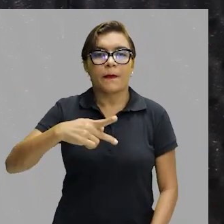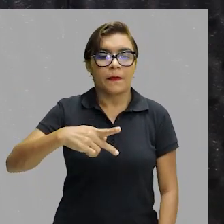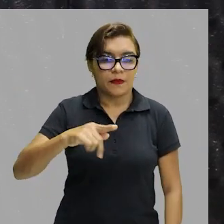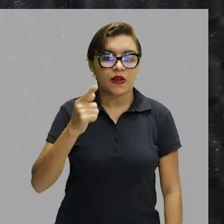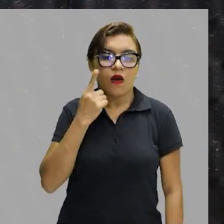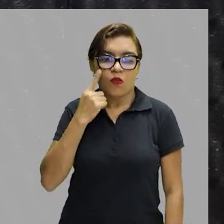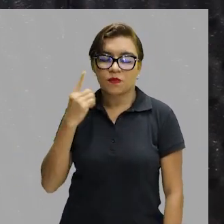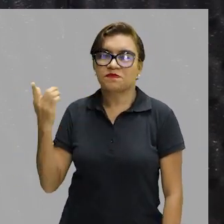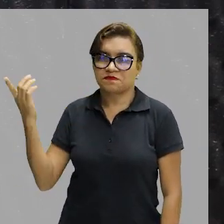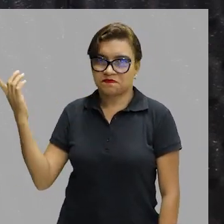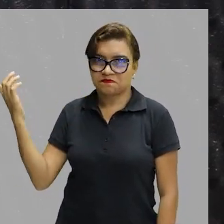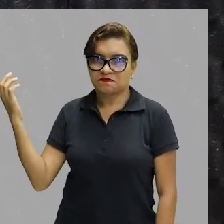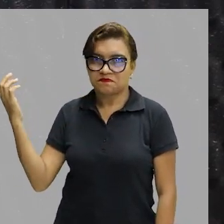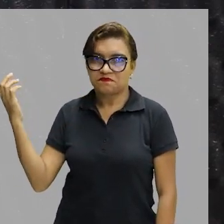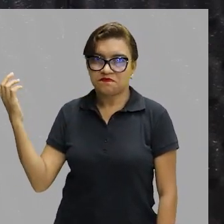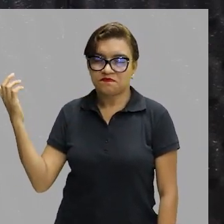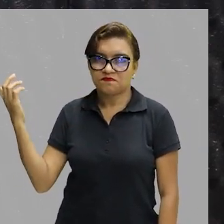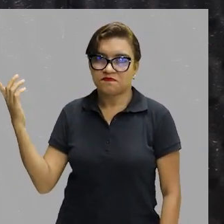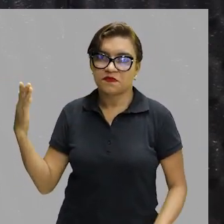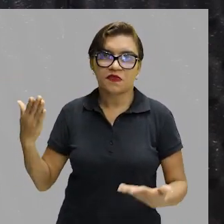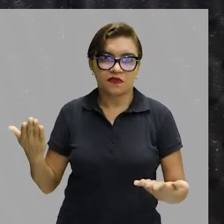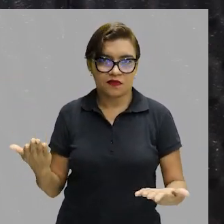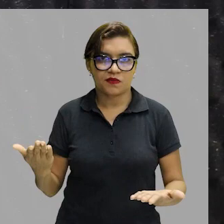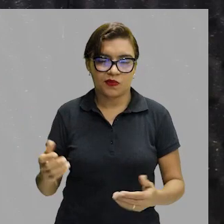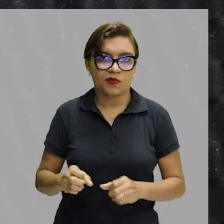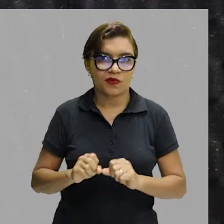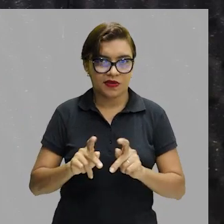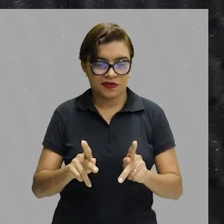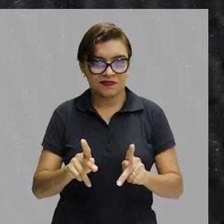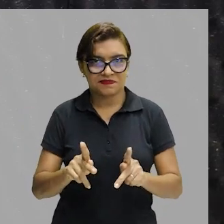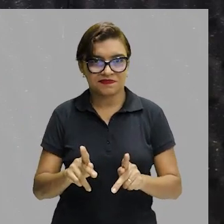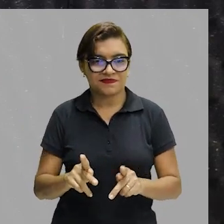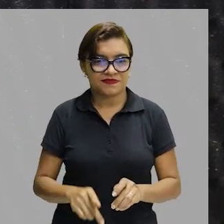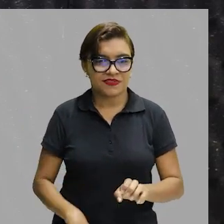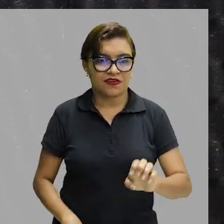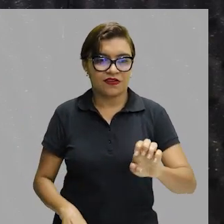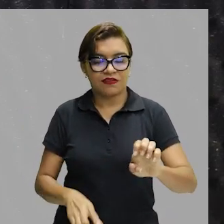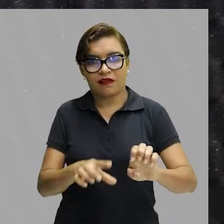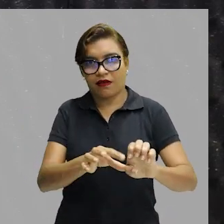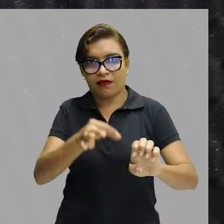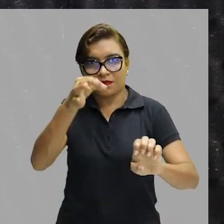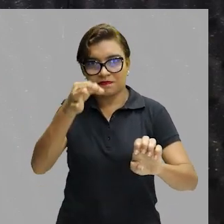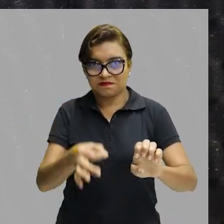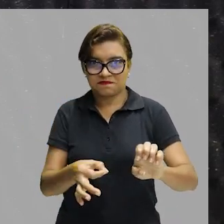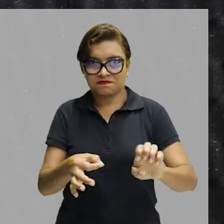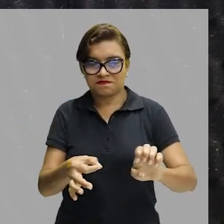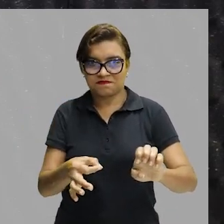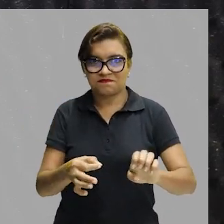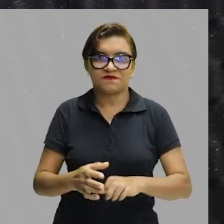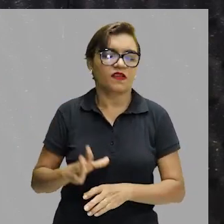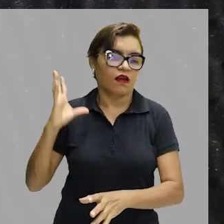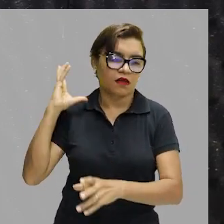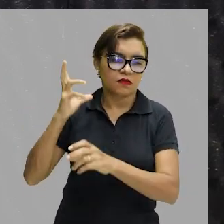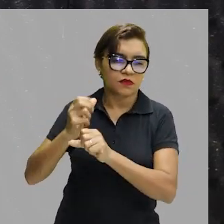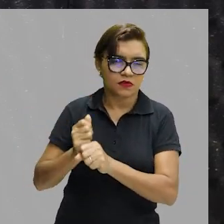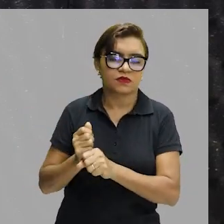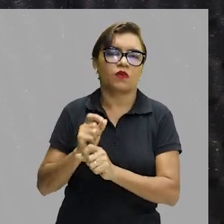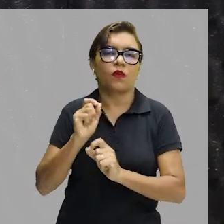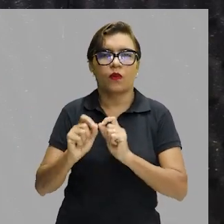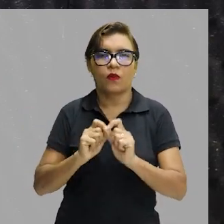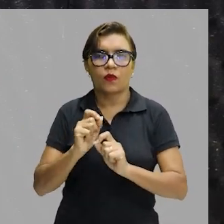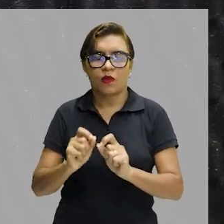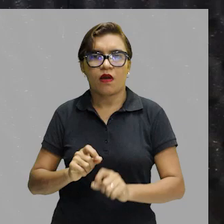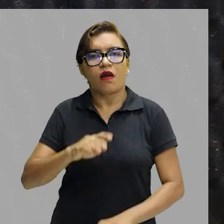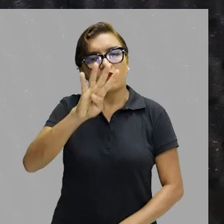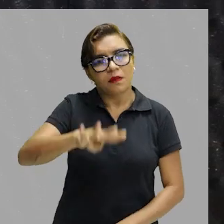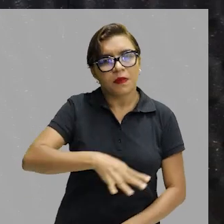D, antepenúltima no subnível F. Ok, turma? Vamos recapitular. Então, a tabela periódica está organizada